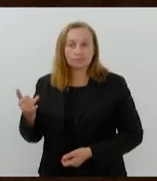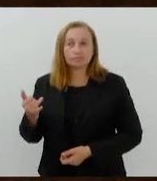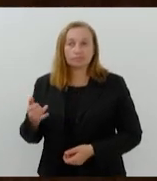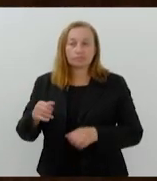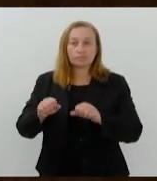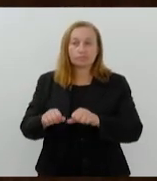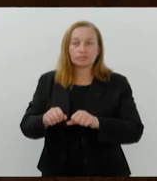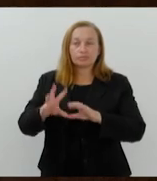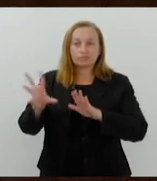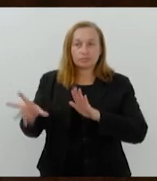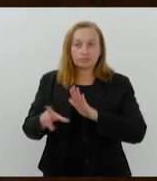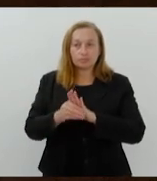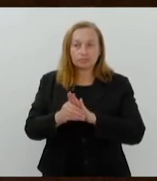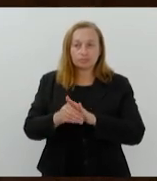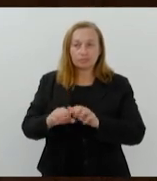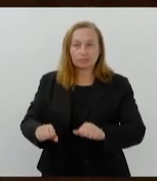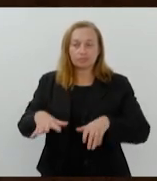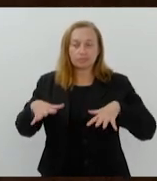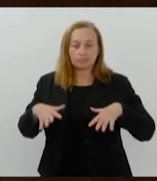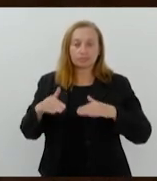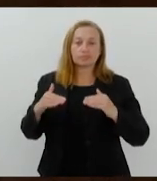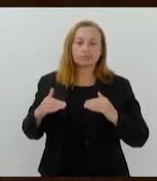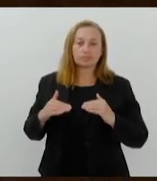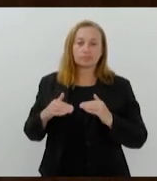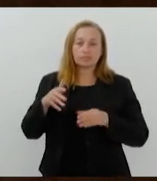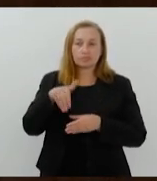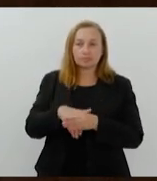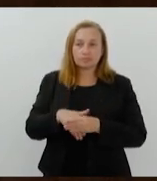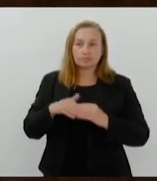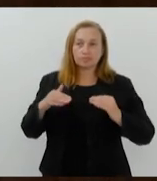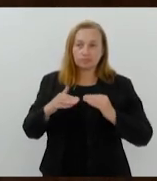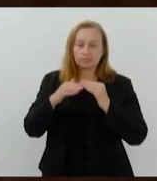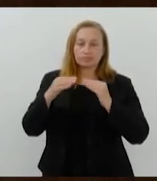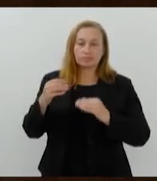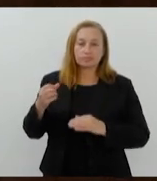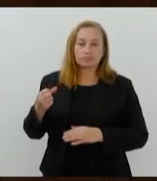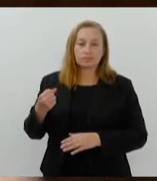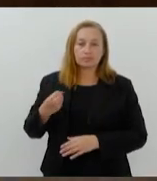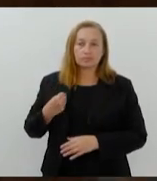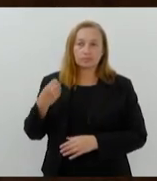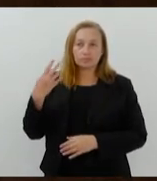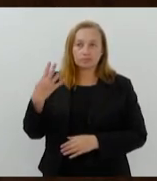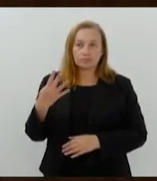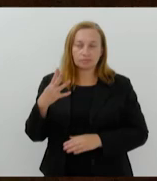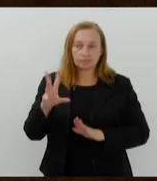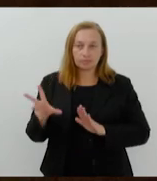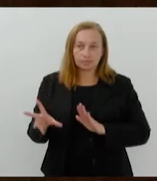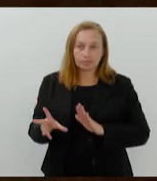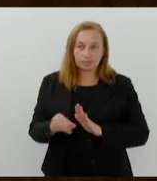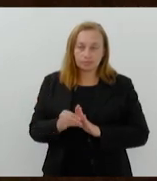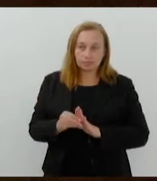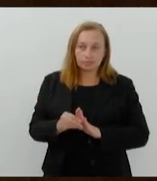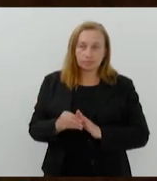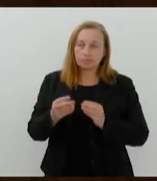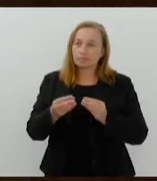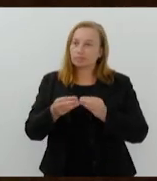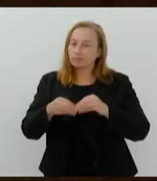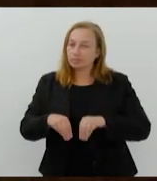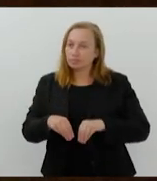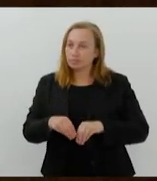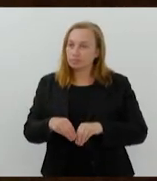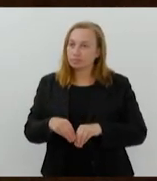plenário, está votando favorável à emenda número 4, prejudicada às